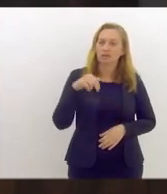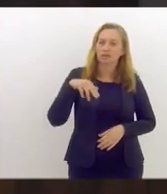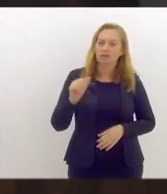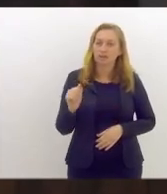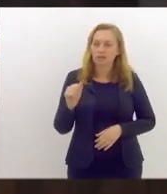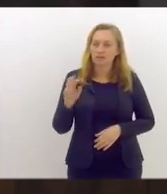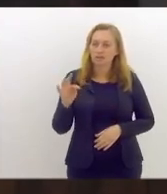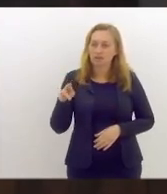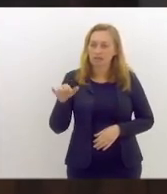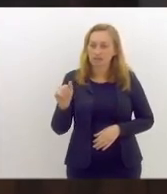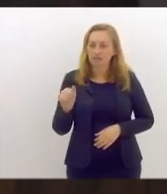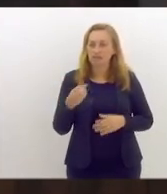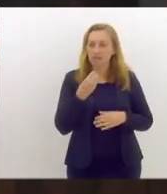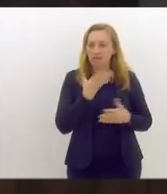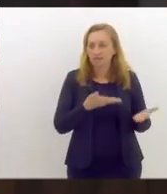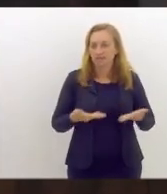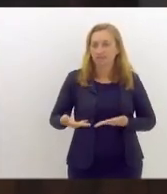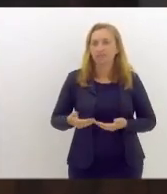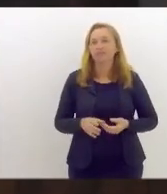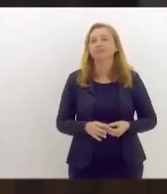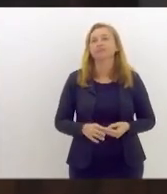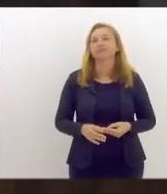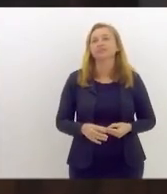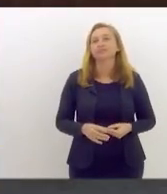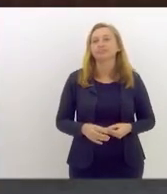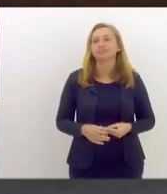Cristina Dib Miguel seja bem-vinda